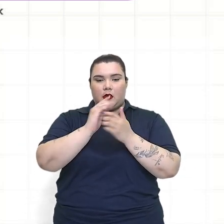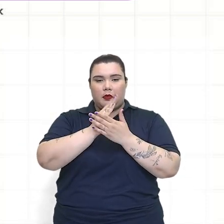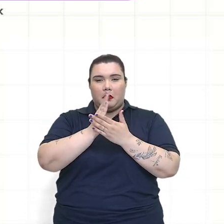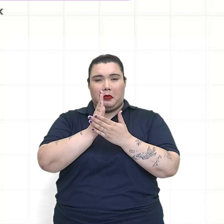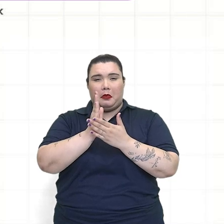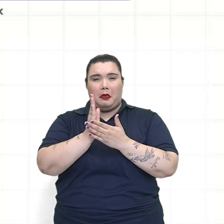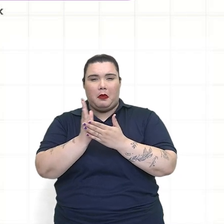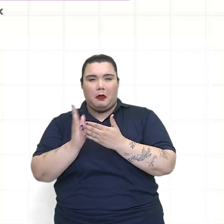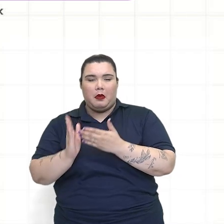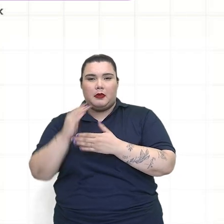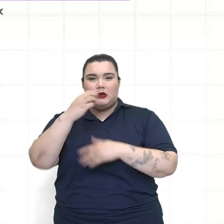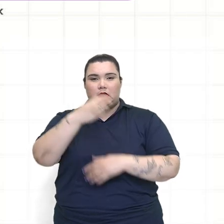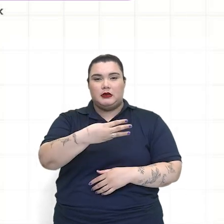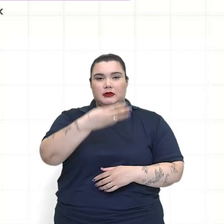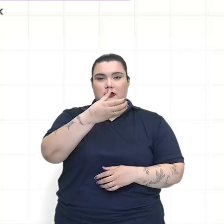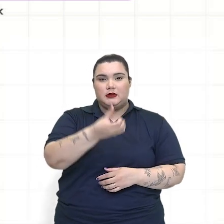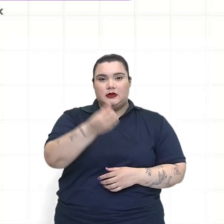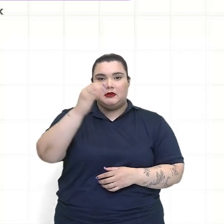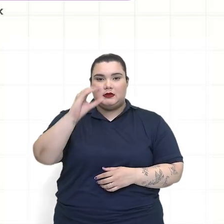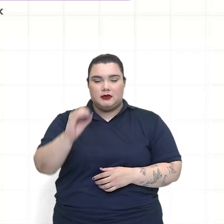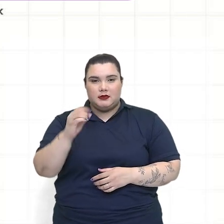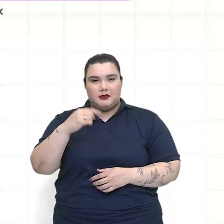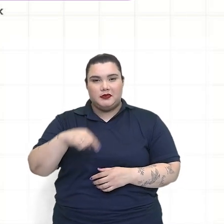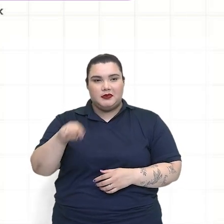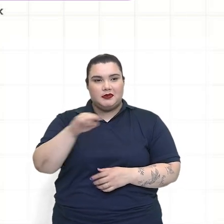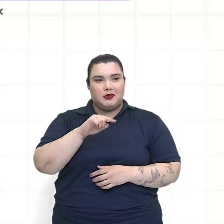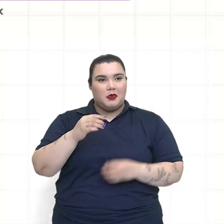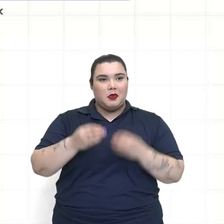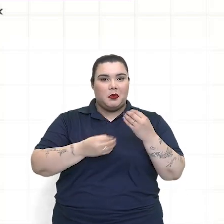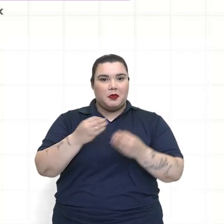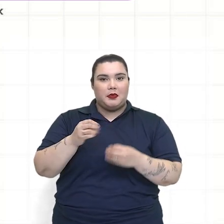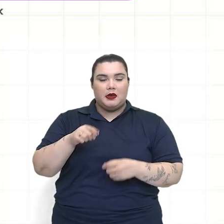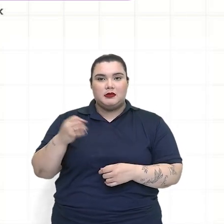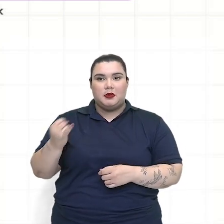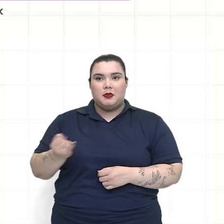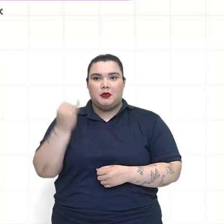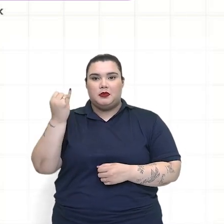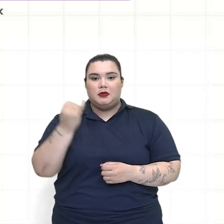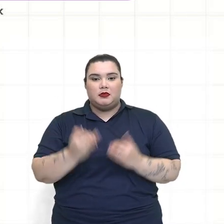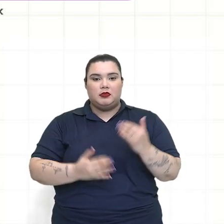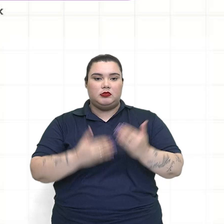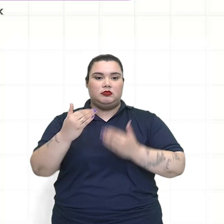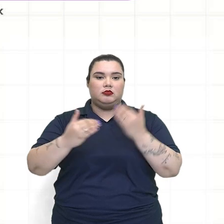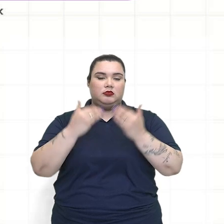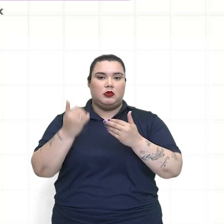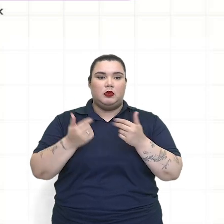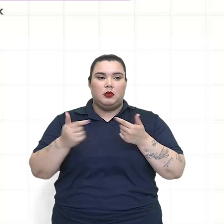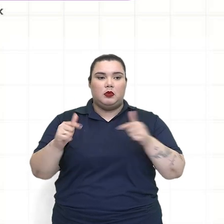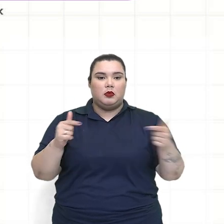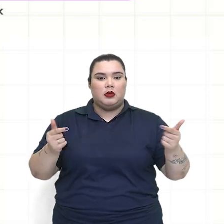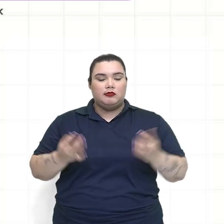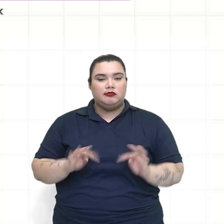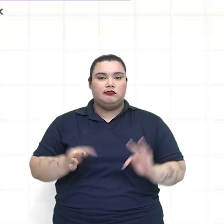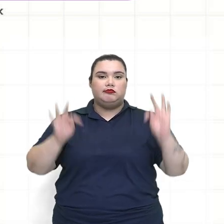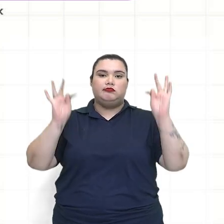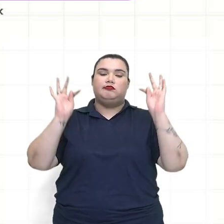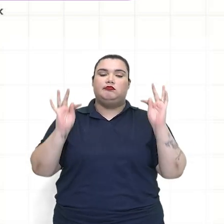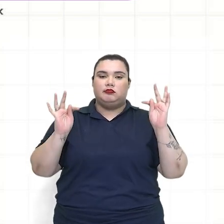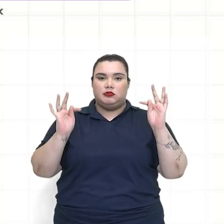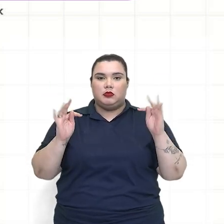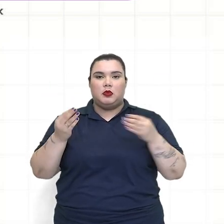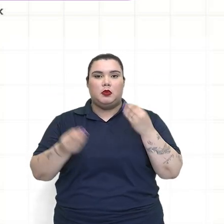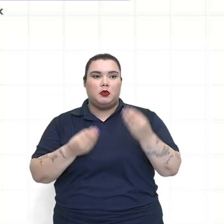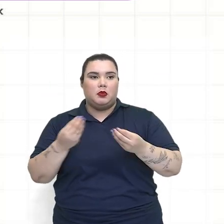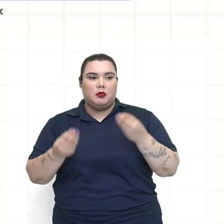360 partes. Gente, vocês não fazem ideia do quanto isso foi importante para o desenvolvimento de outras tecnologias,